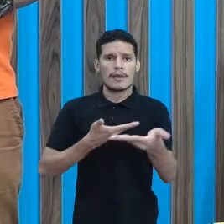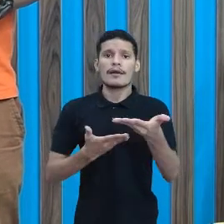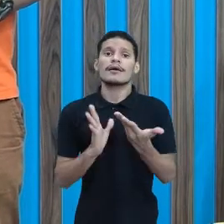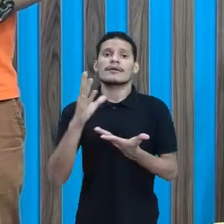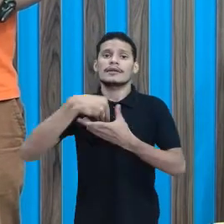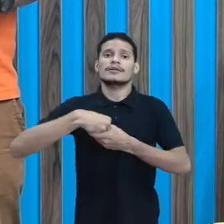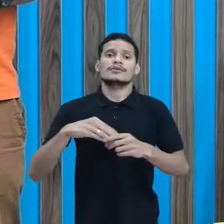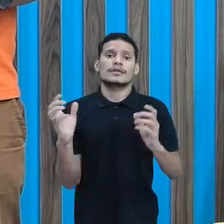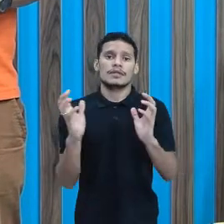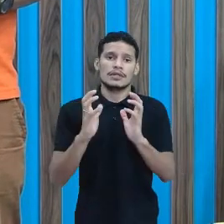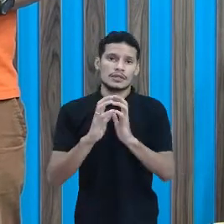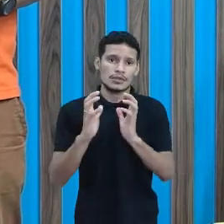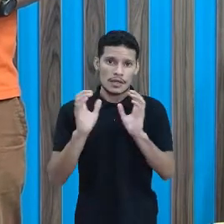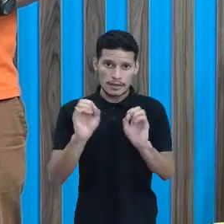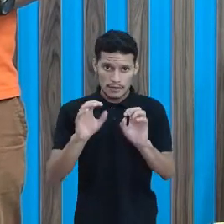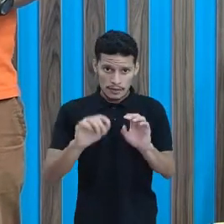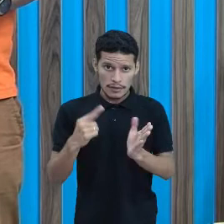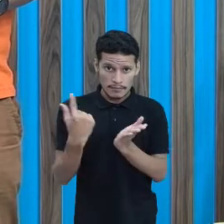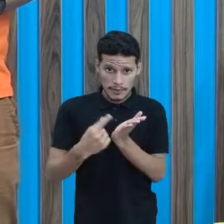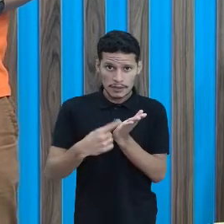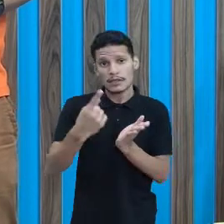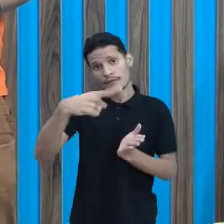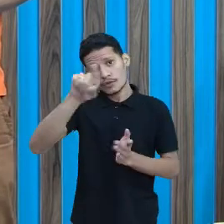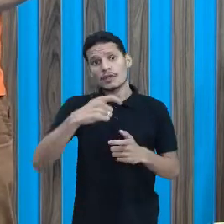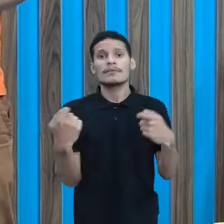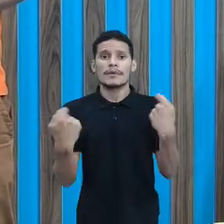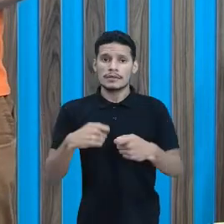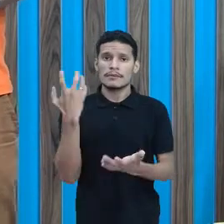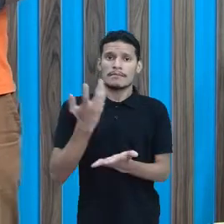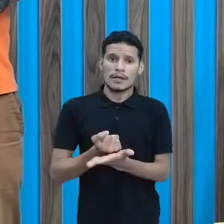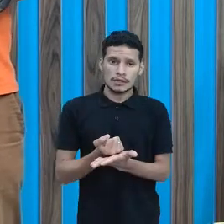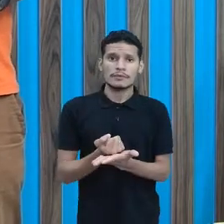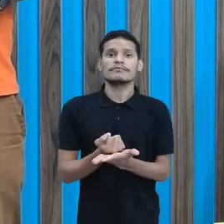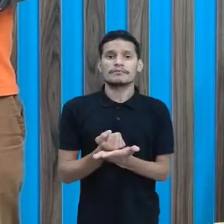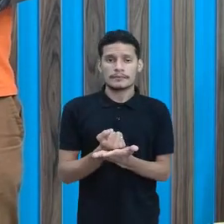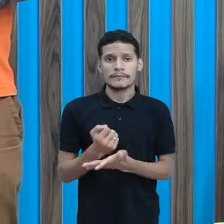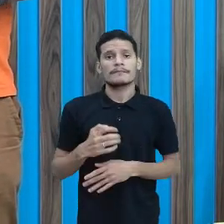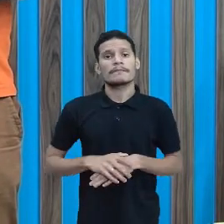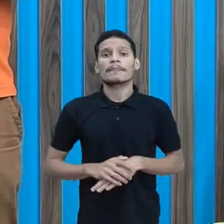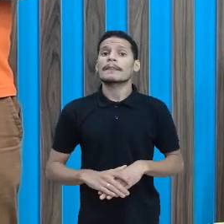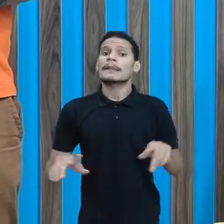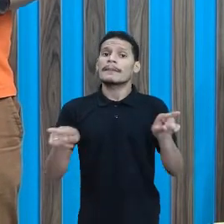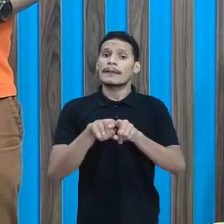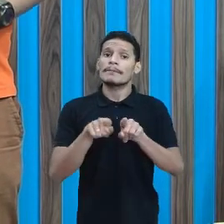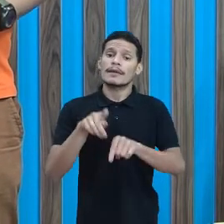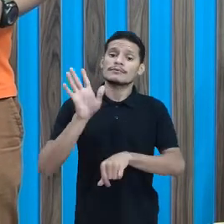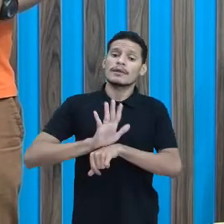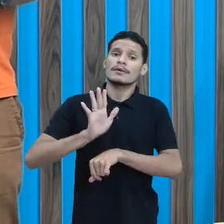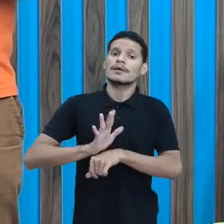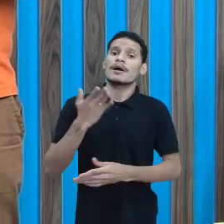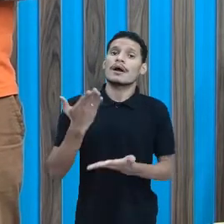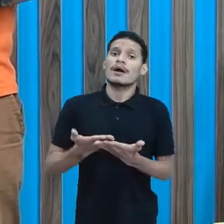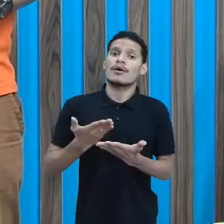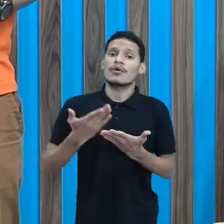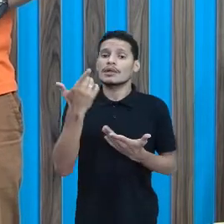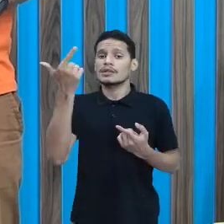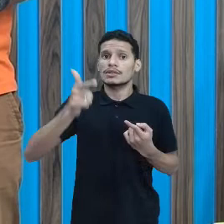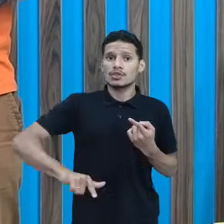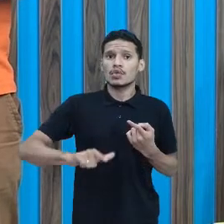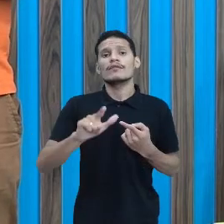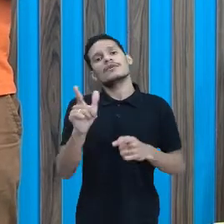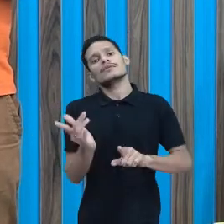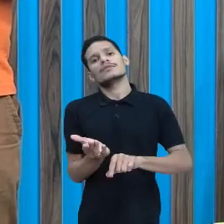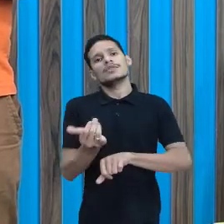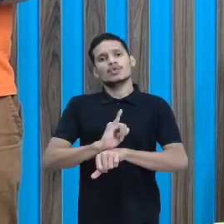Educa Recife, do aplicativo que você deve baixar aí. À tarde há uma reprise pelo YouTube,